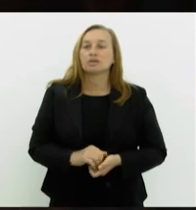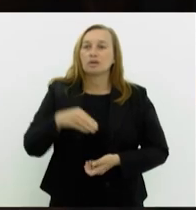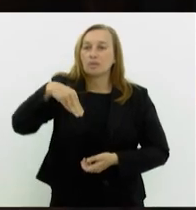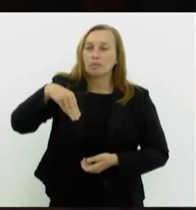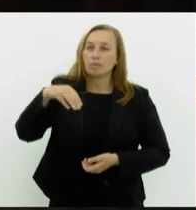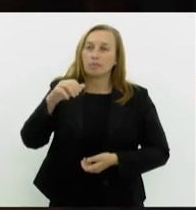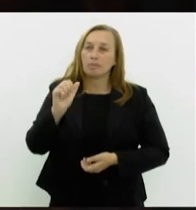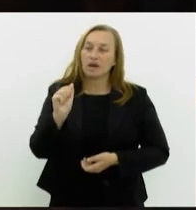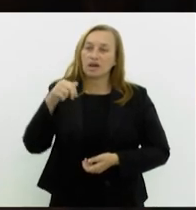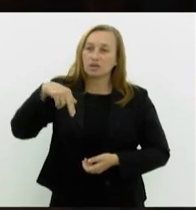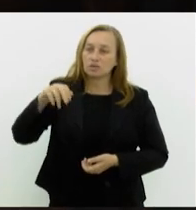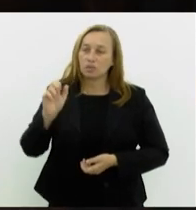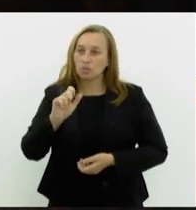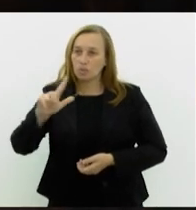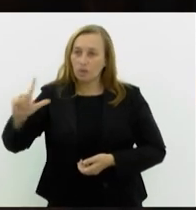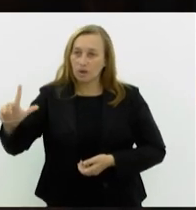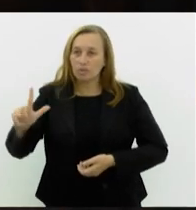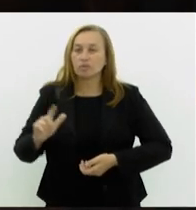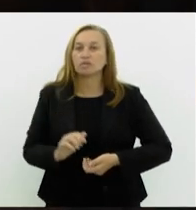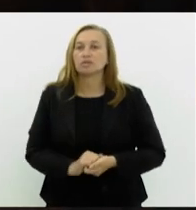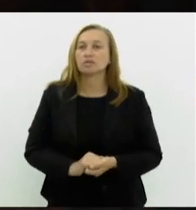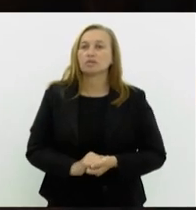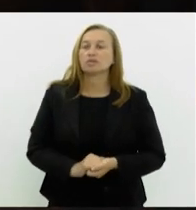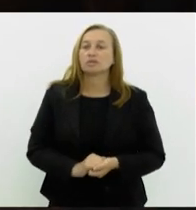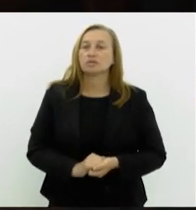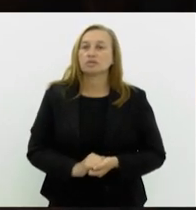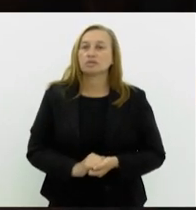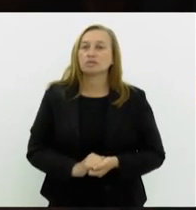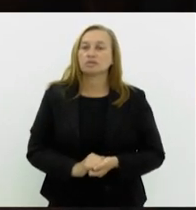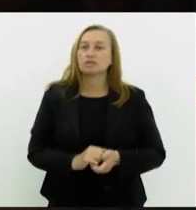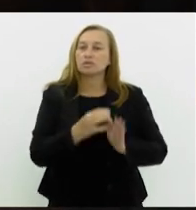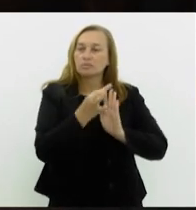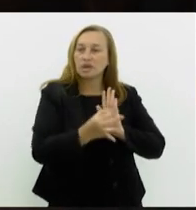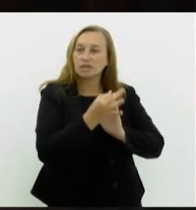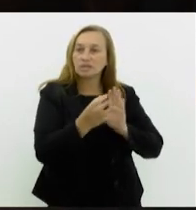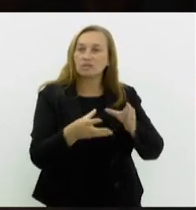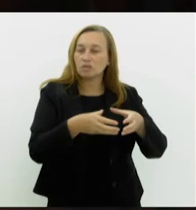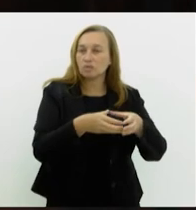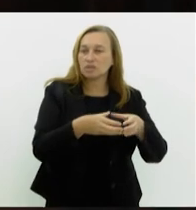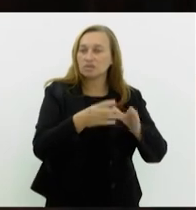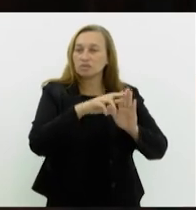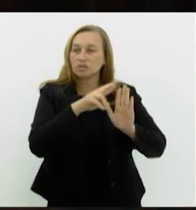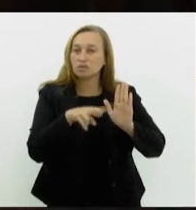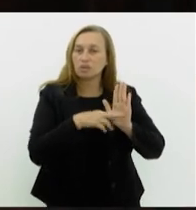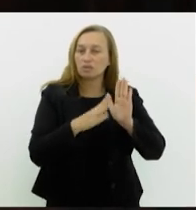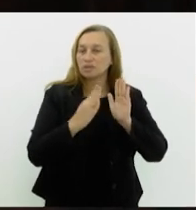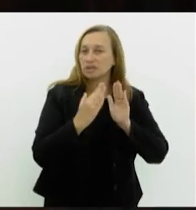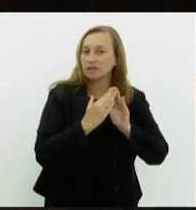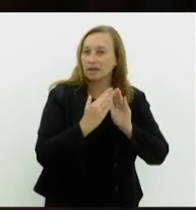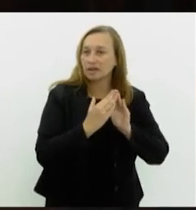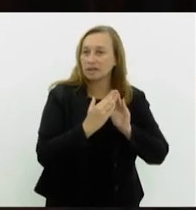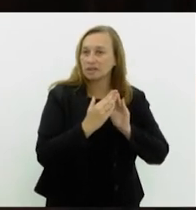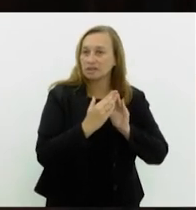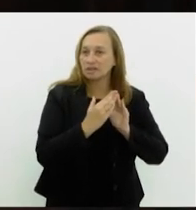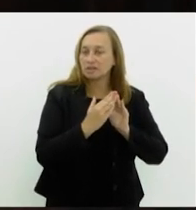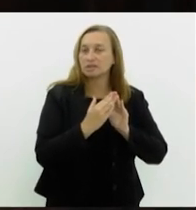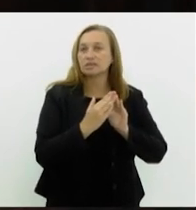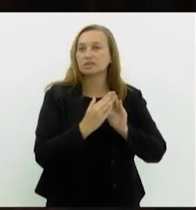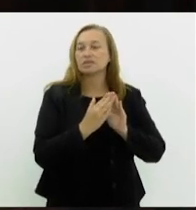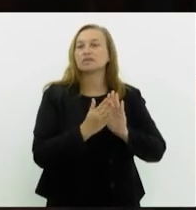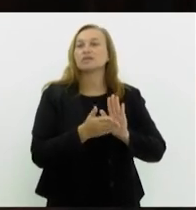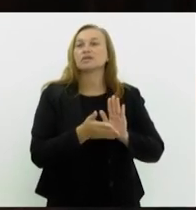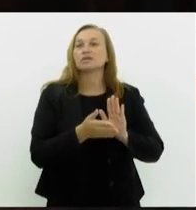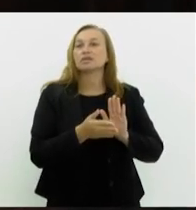Manuel Saraiva da Silva Júnior, pendente de parecer da Comissão de Normas Internas e Proposições